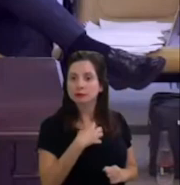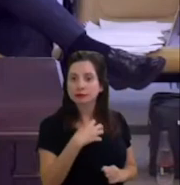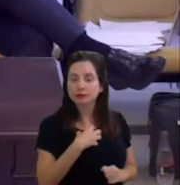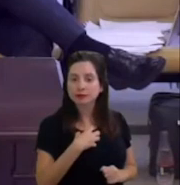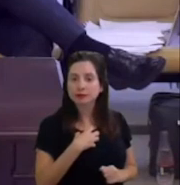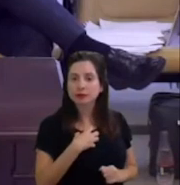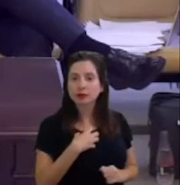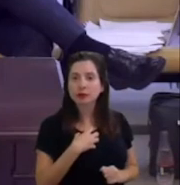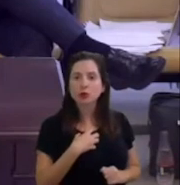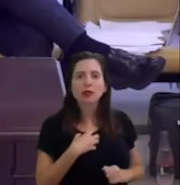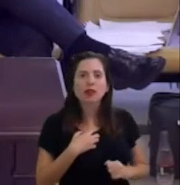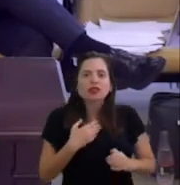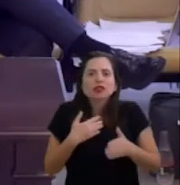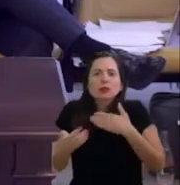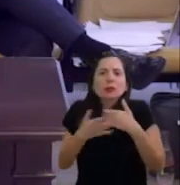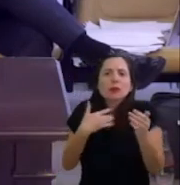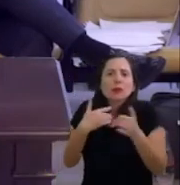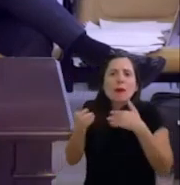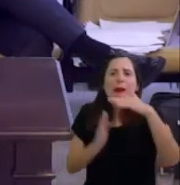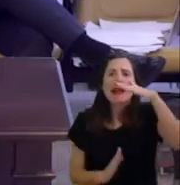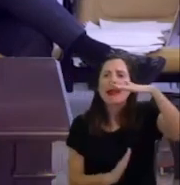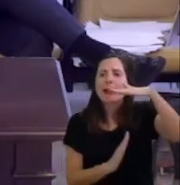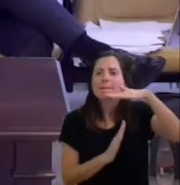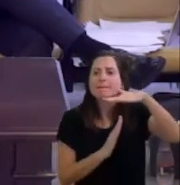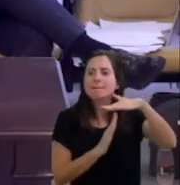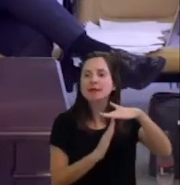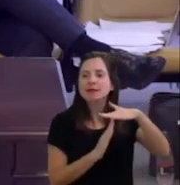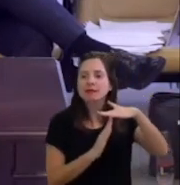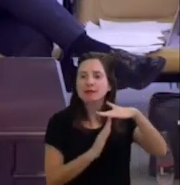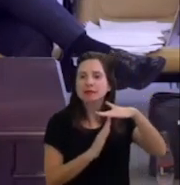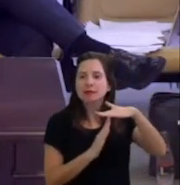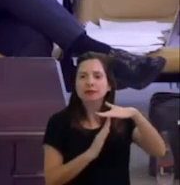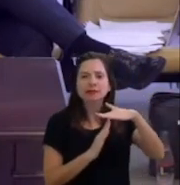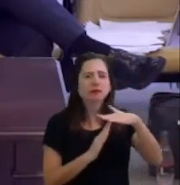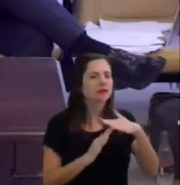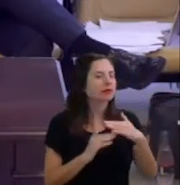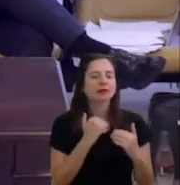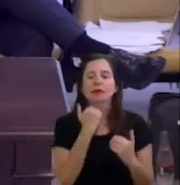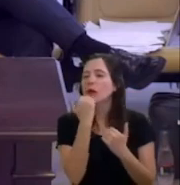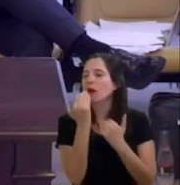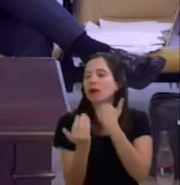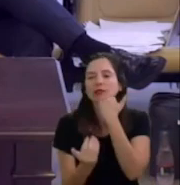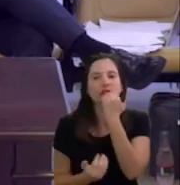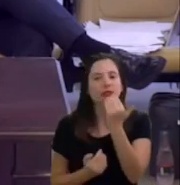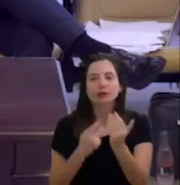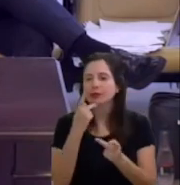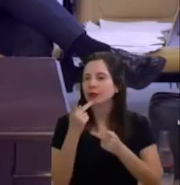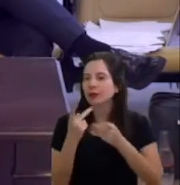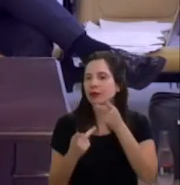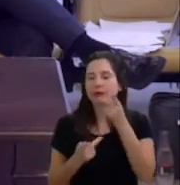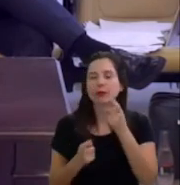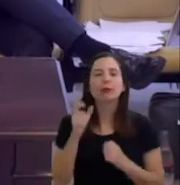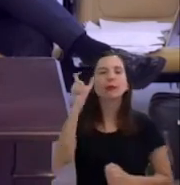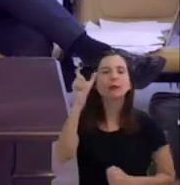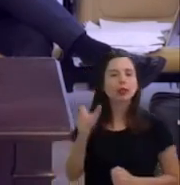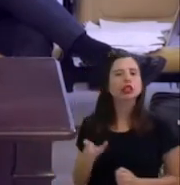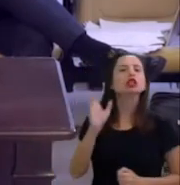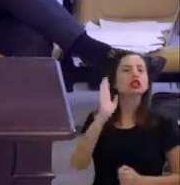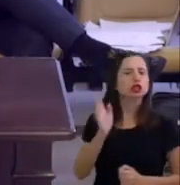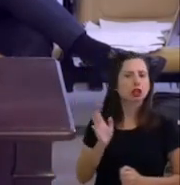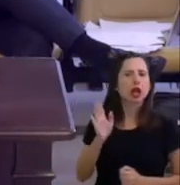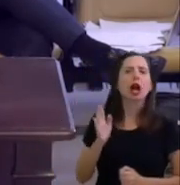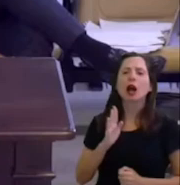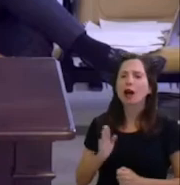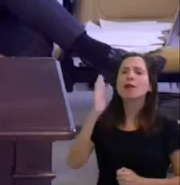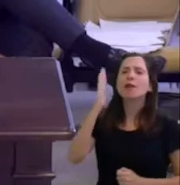extrapolando qualquer limite lógico e razoável. Então não adianta dizer que uma pessoa, por ter já uma imagem conhecida, ela pode